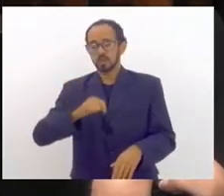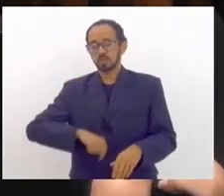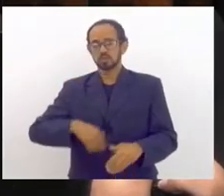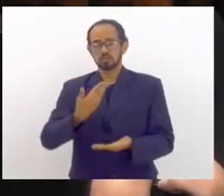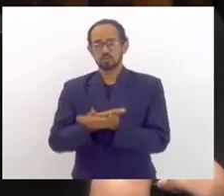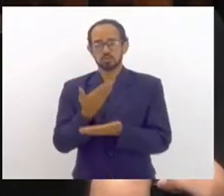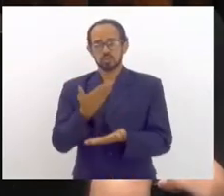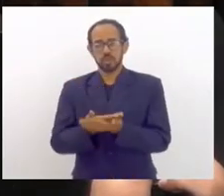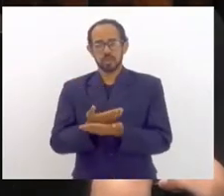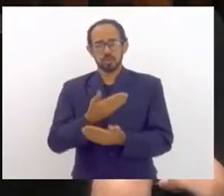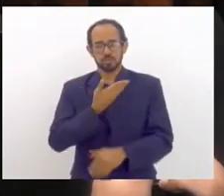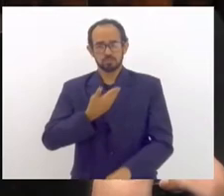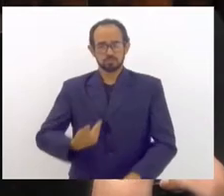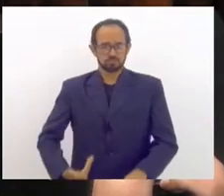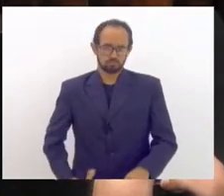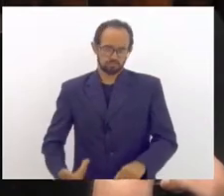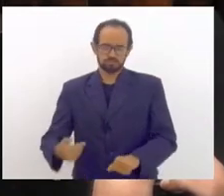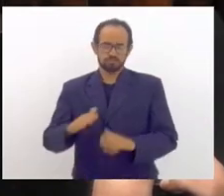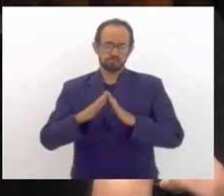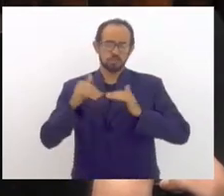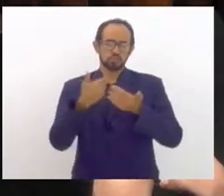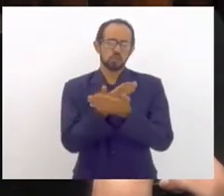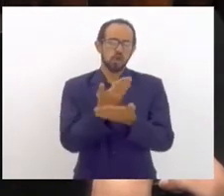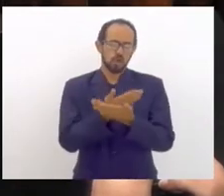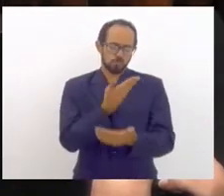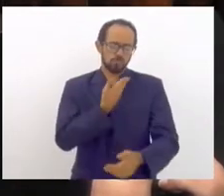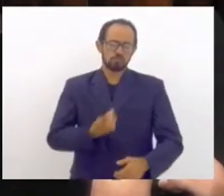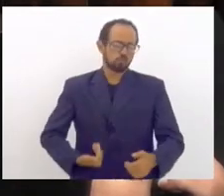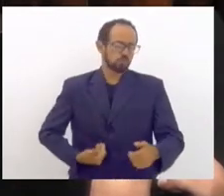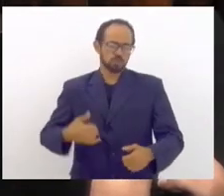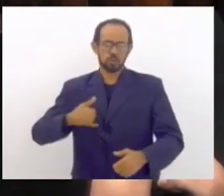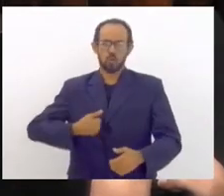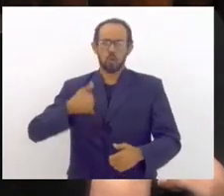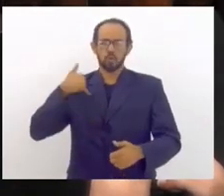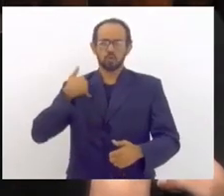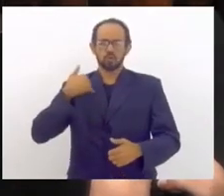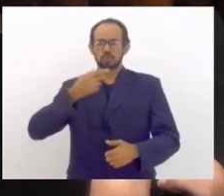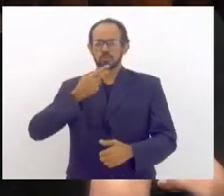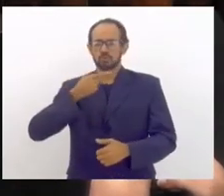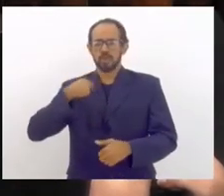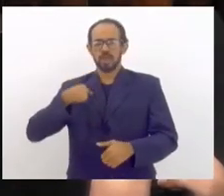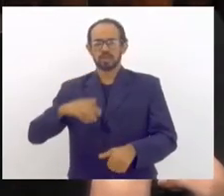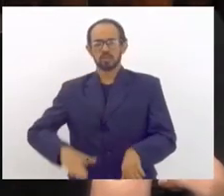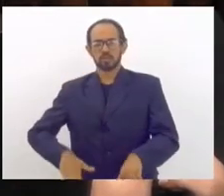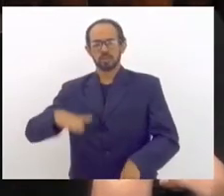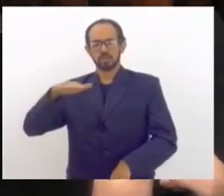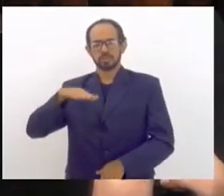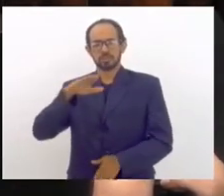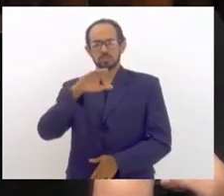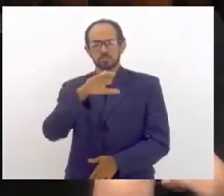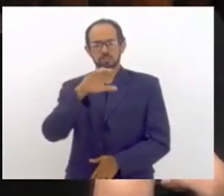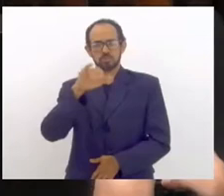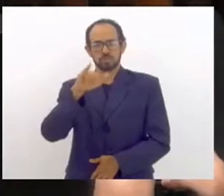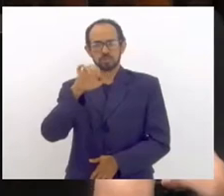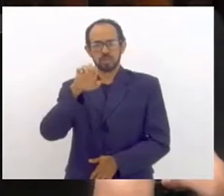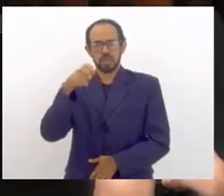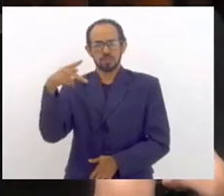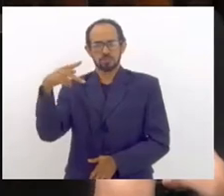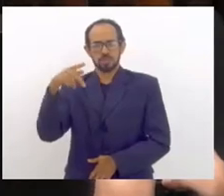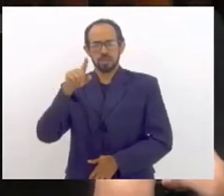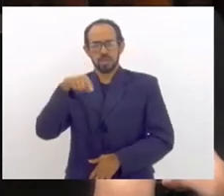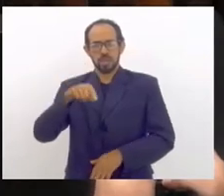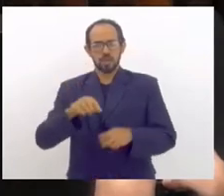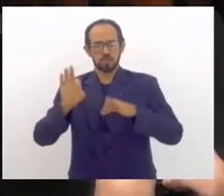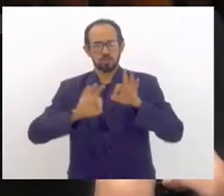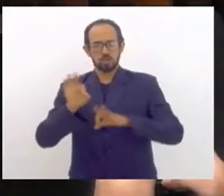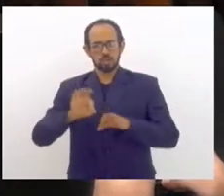de escola pública. Sou cria, com todo orgulho de falar que sou cria do CIEP, sou cria do Brizolão, um projeto na educação que